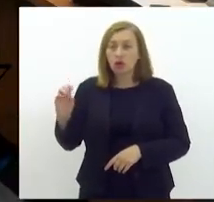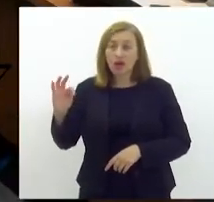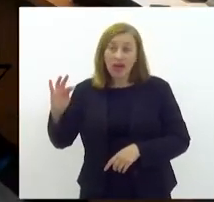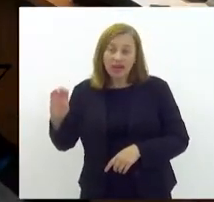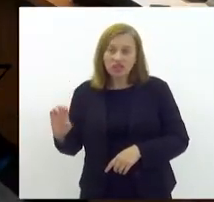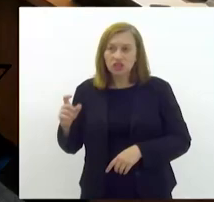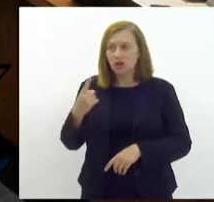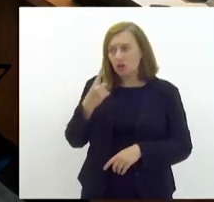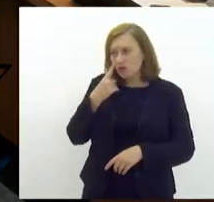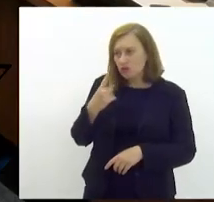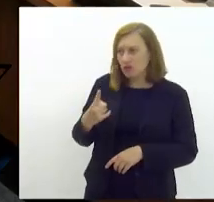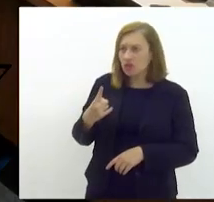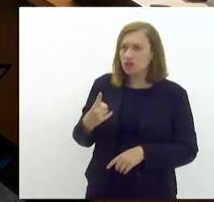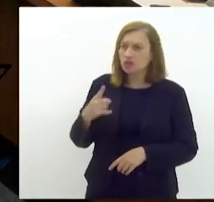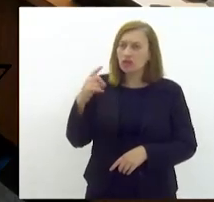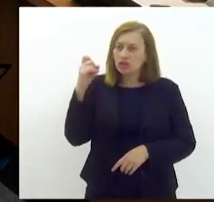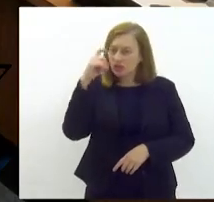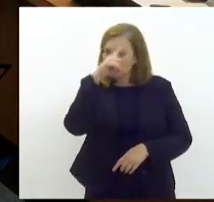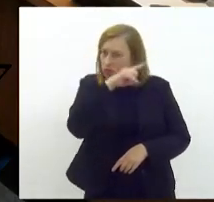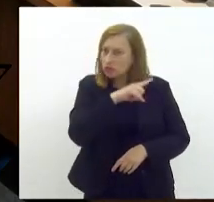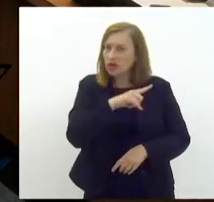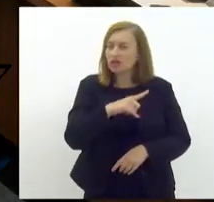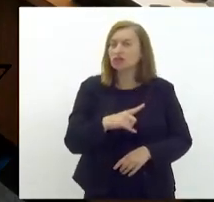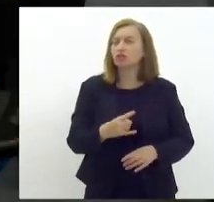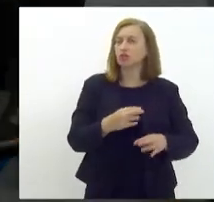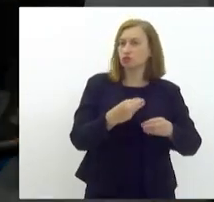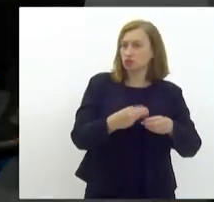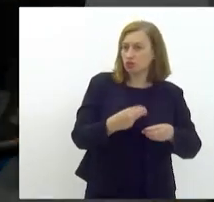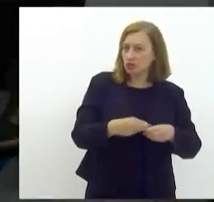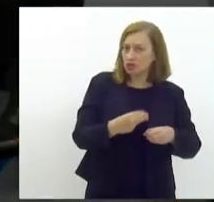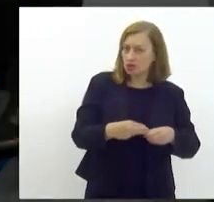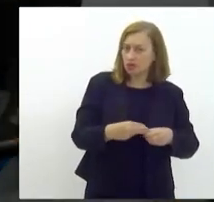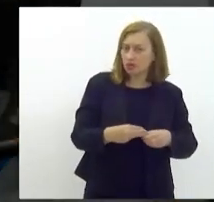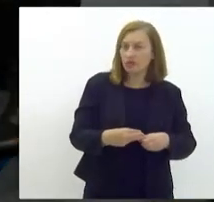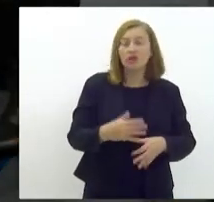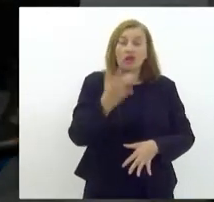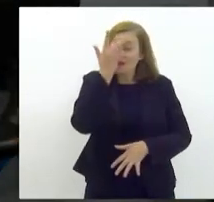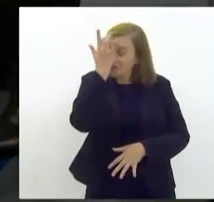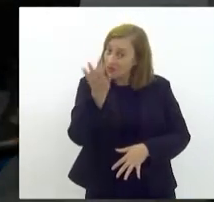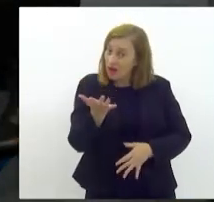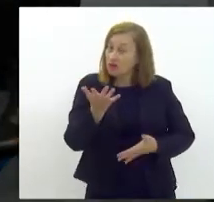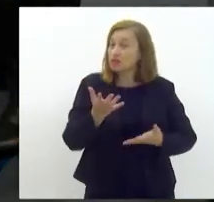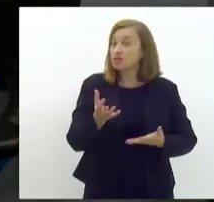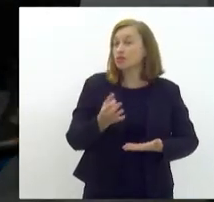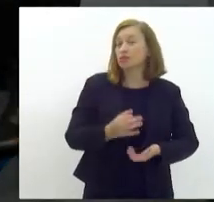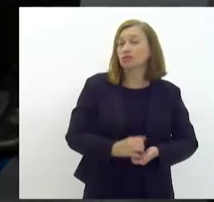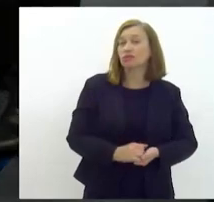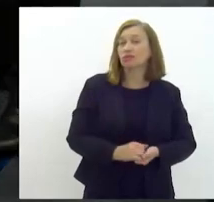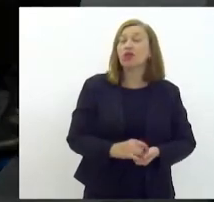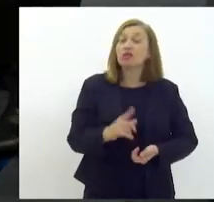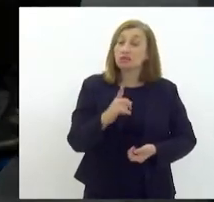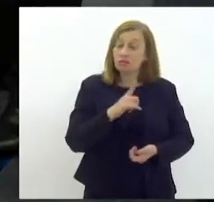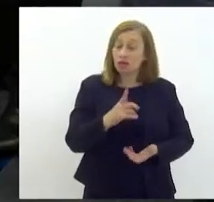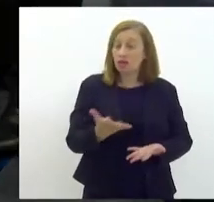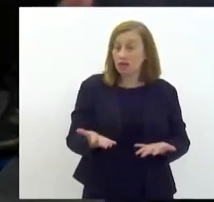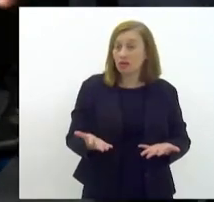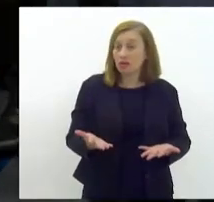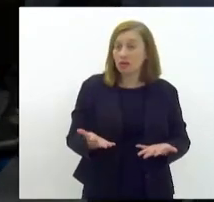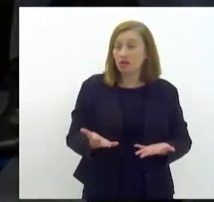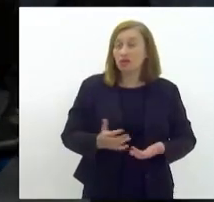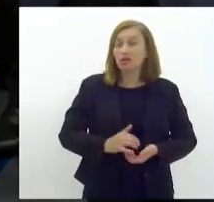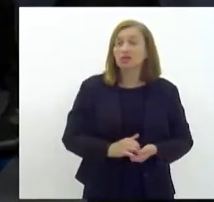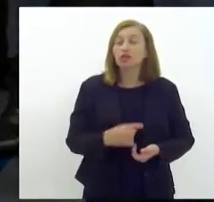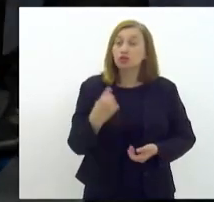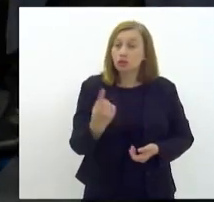constatando a deficiência daquele município e ficaria muito mais fácil e viável a gente ter nós nós temos